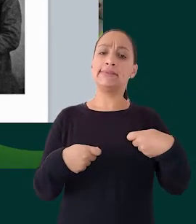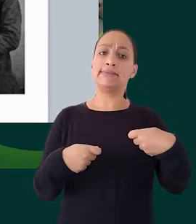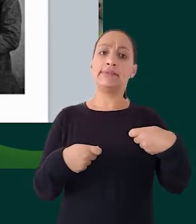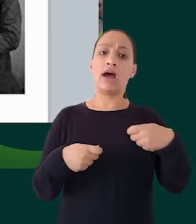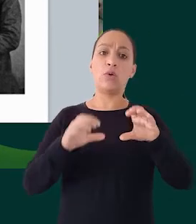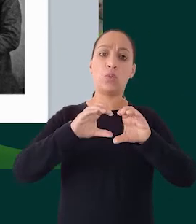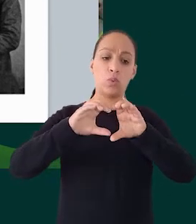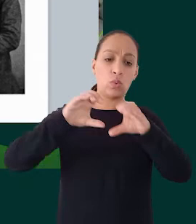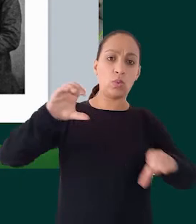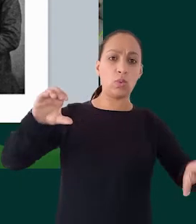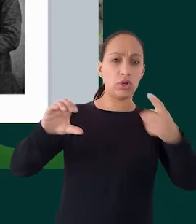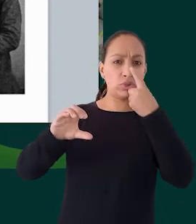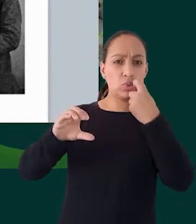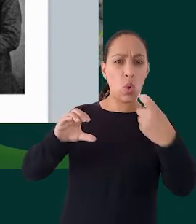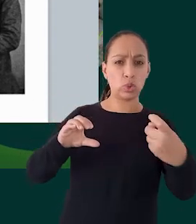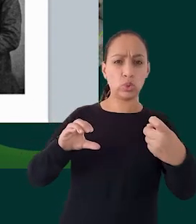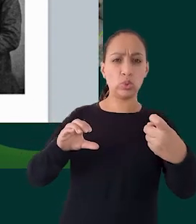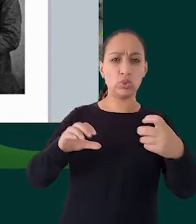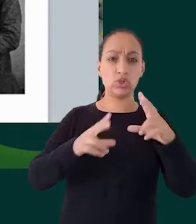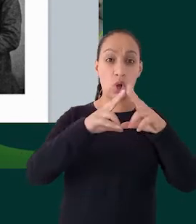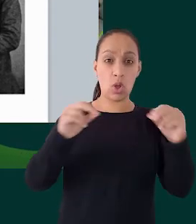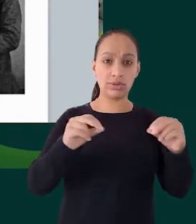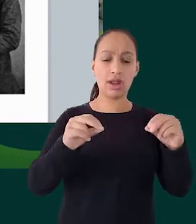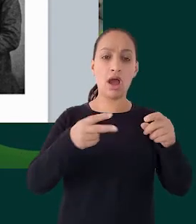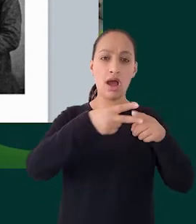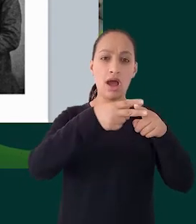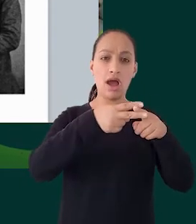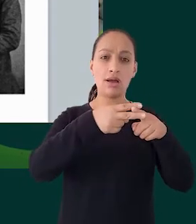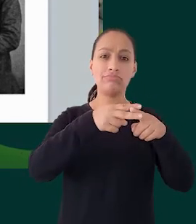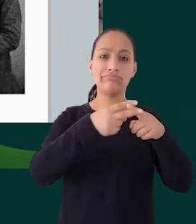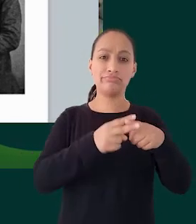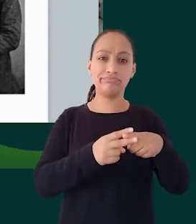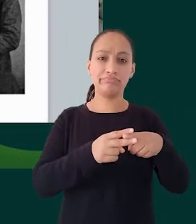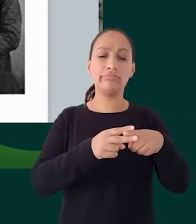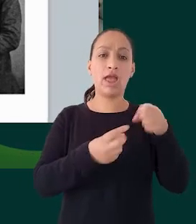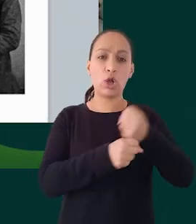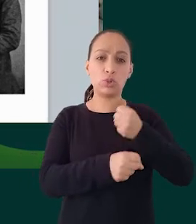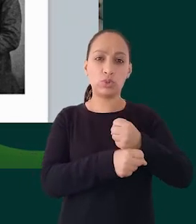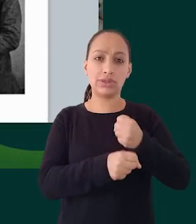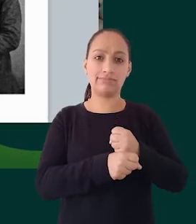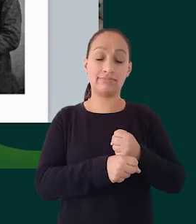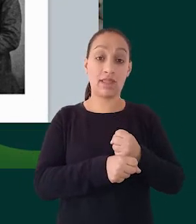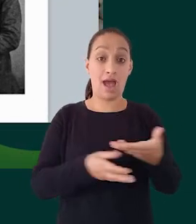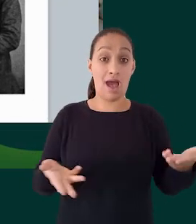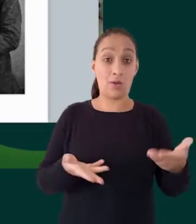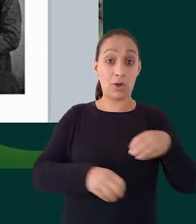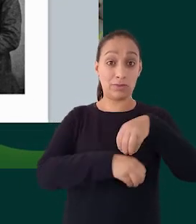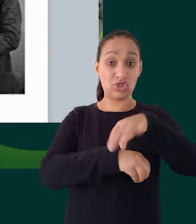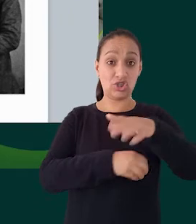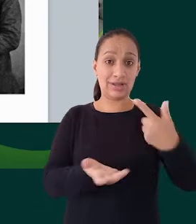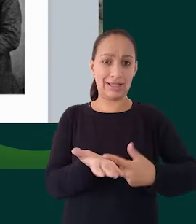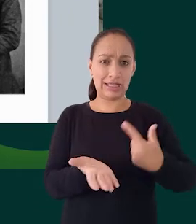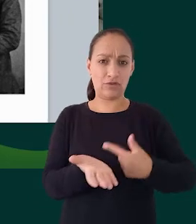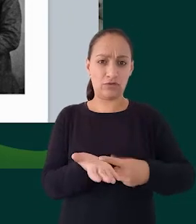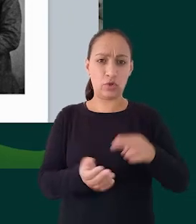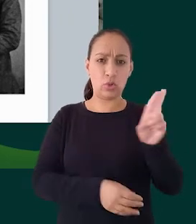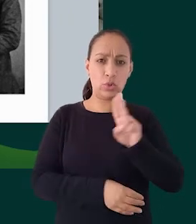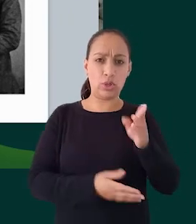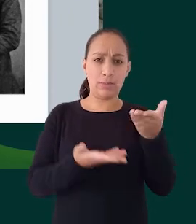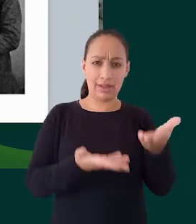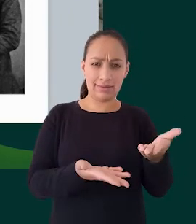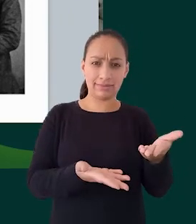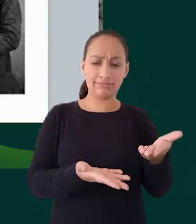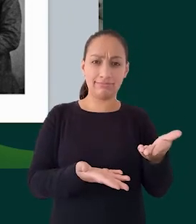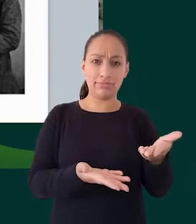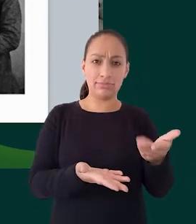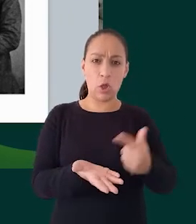londrina, né? Então, aqui eu deixo uma dica de leitura bem legal, que é o The Ghost Map, que é um livro sobre essa epidemia em Londres, em